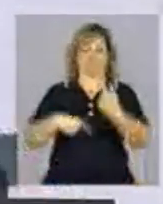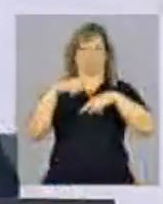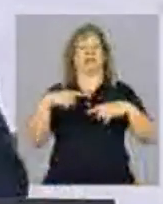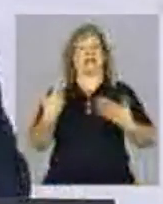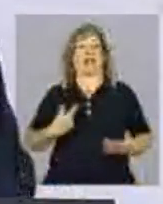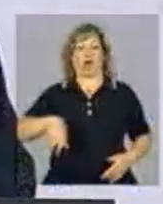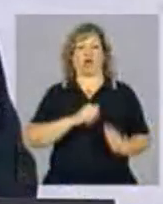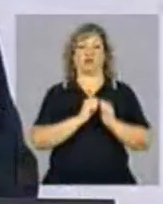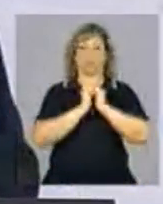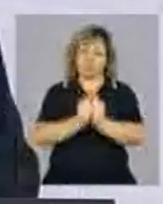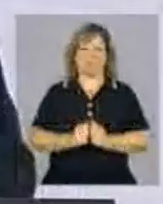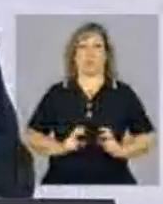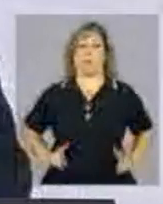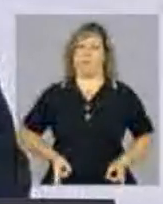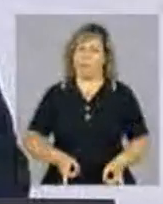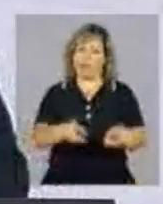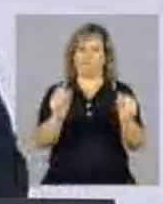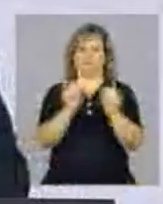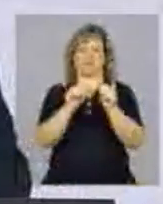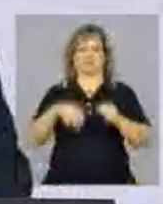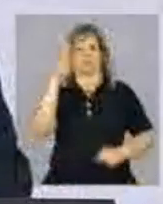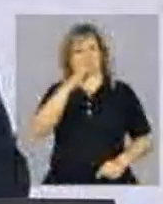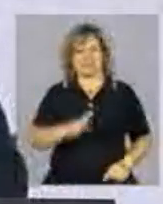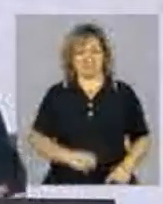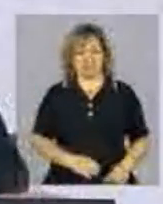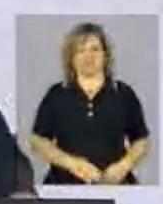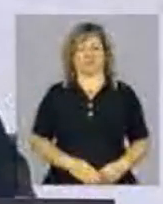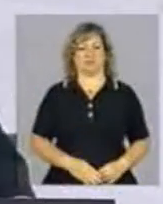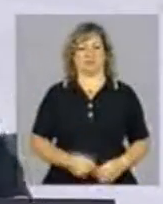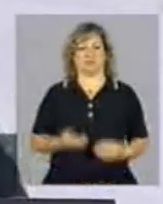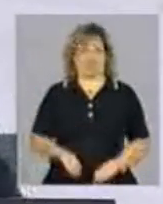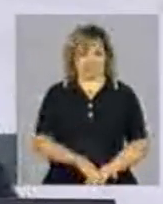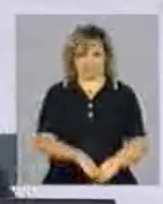juntos, vamos continuar conduzindo o Brasil